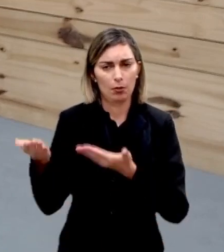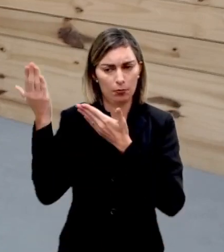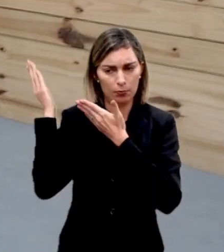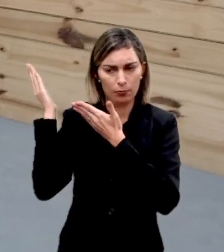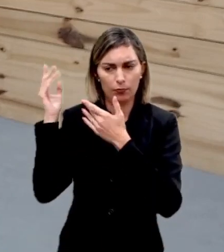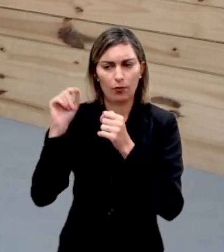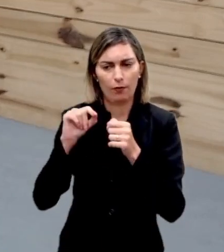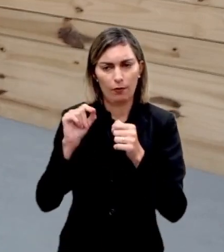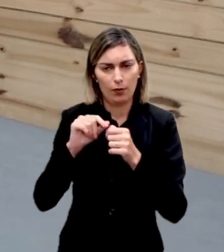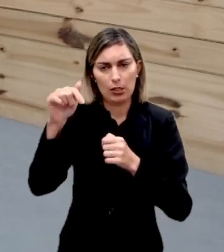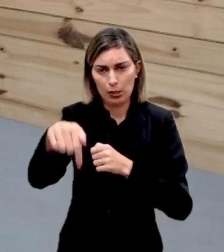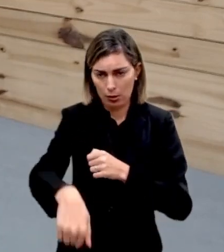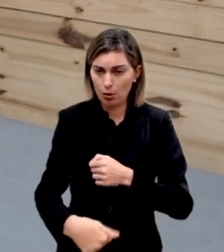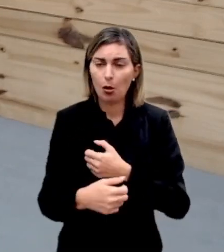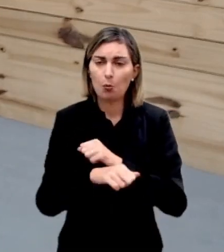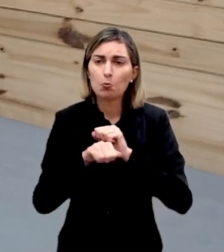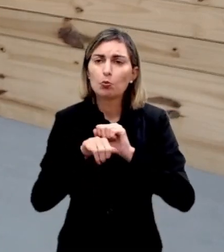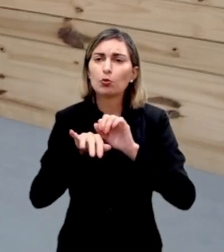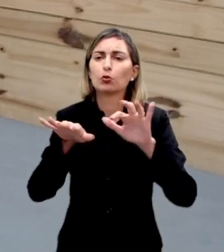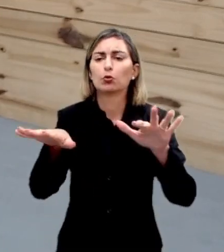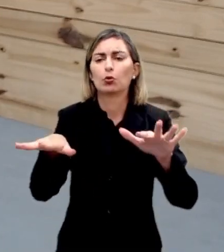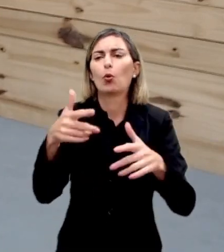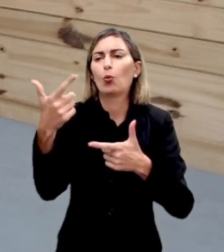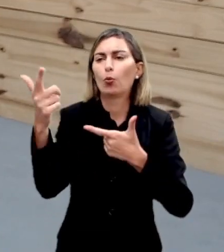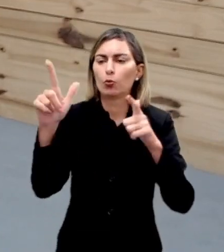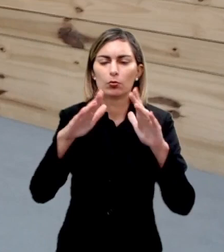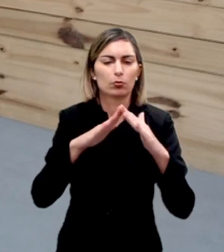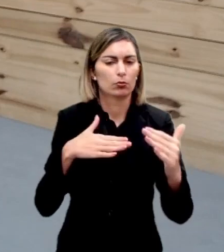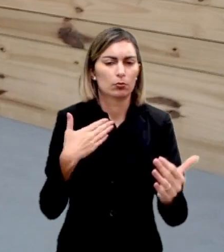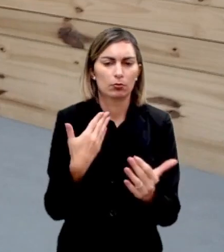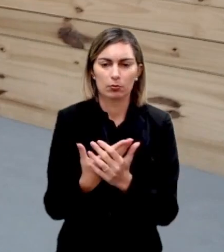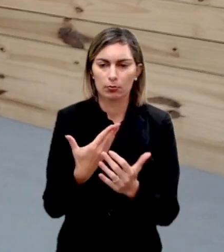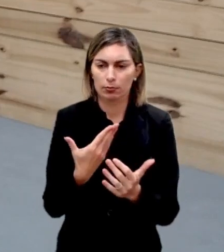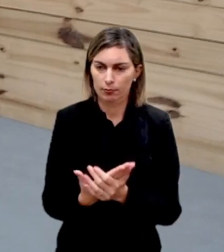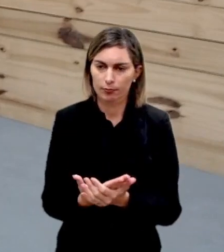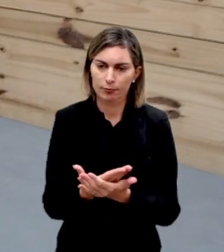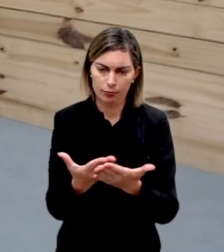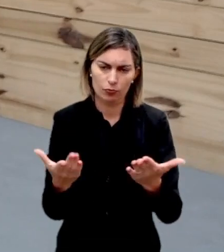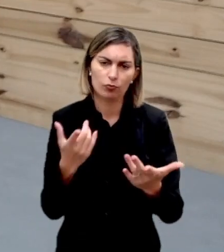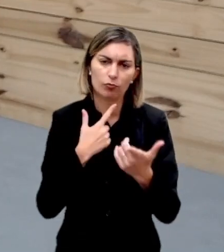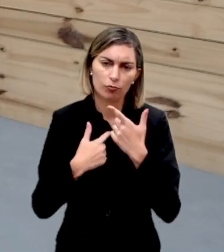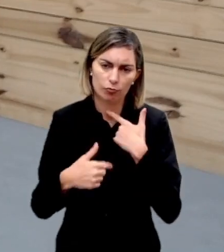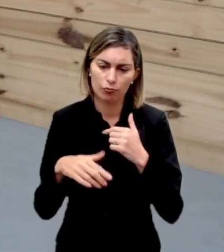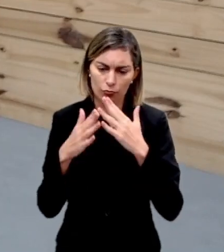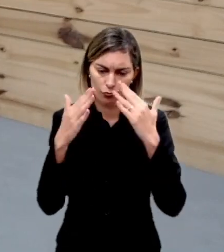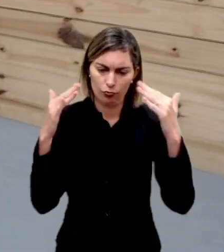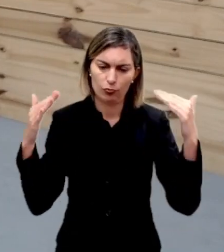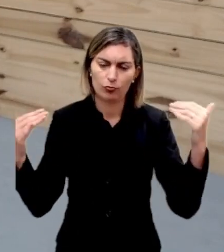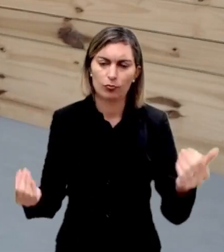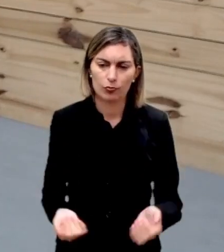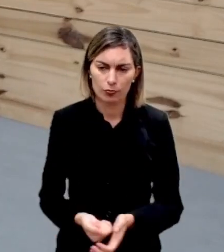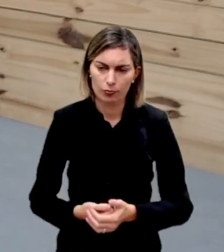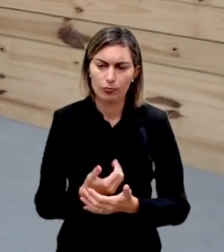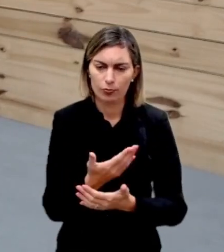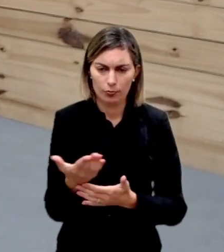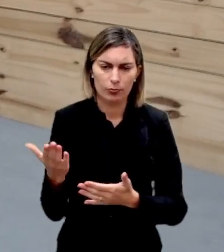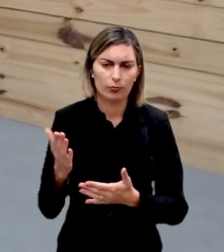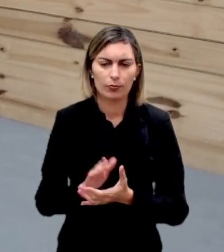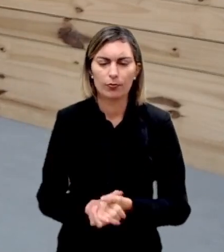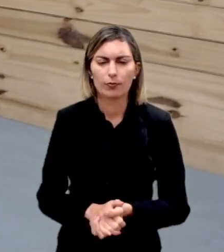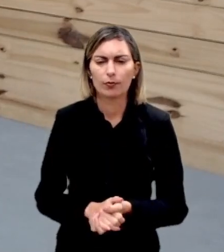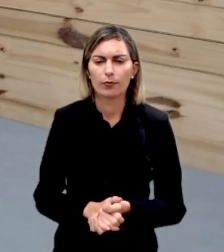aqui para exportar para outras escolas, caso chegamos ao sucesso entre eles, né?